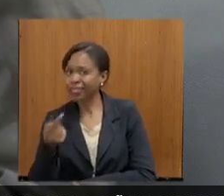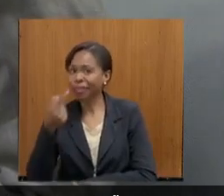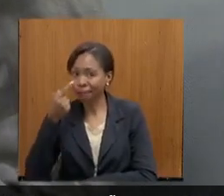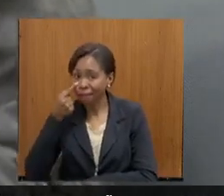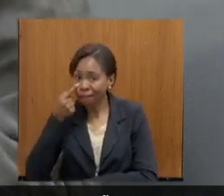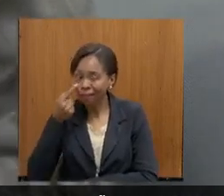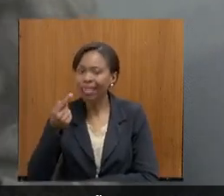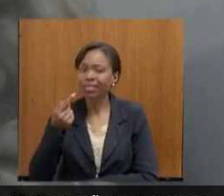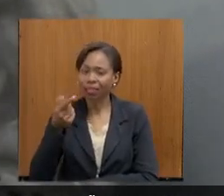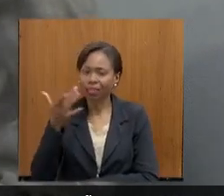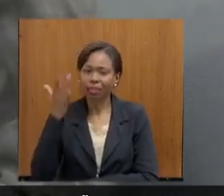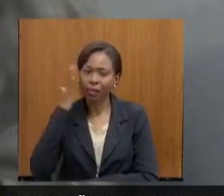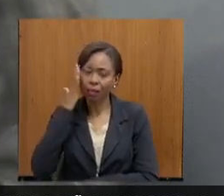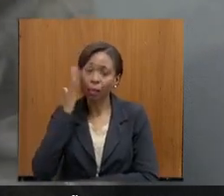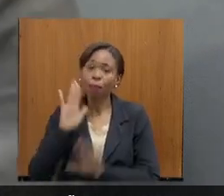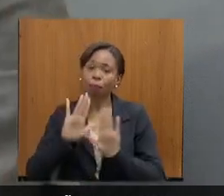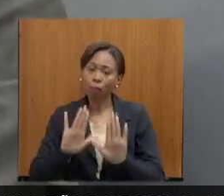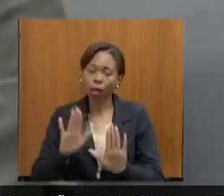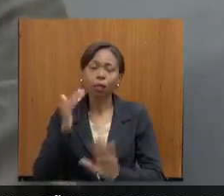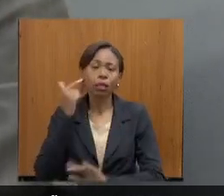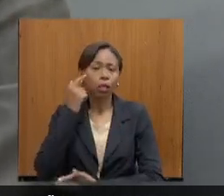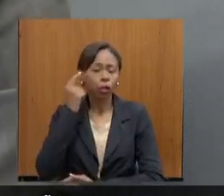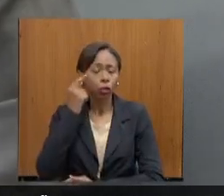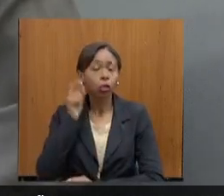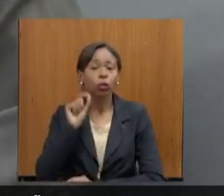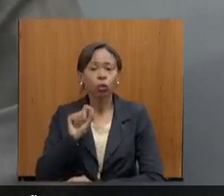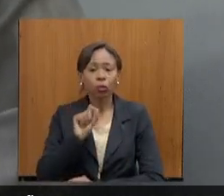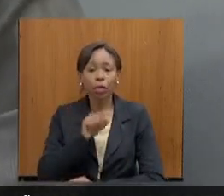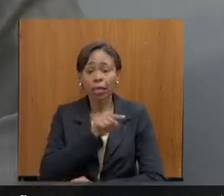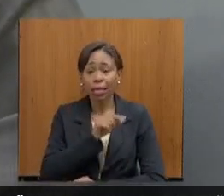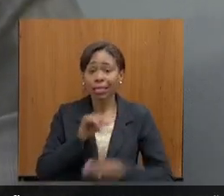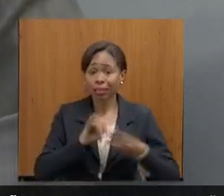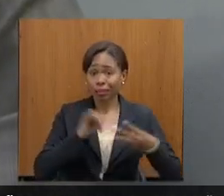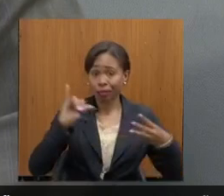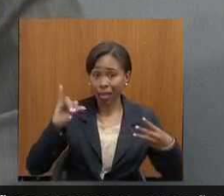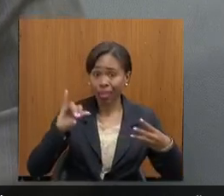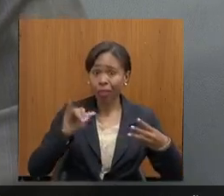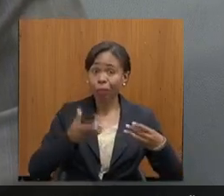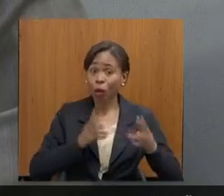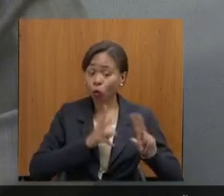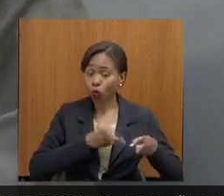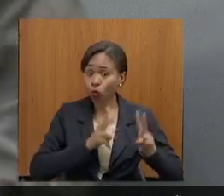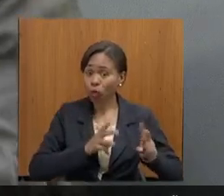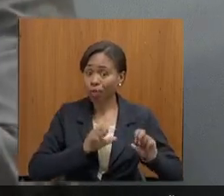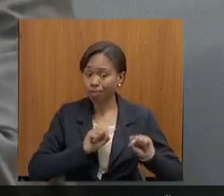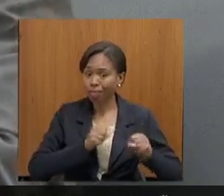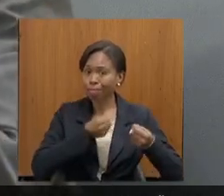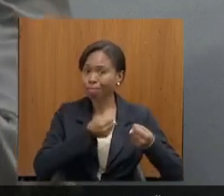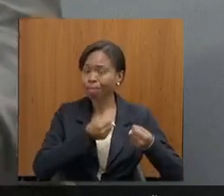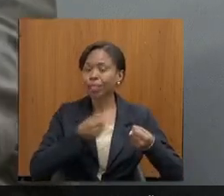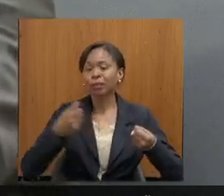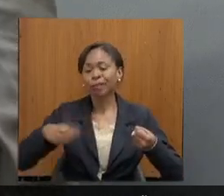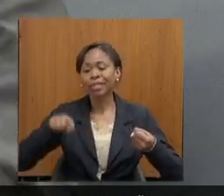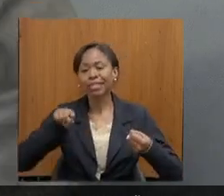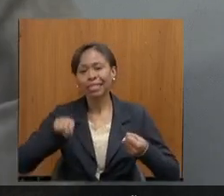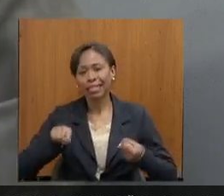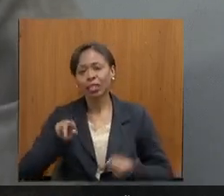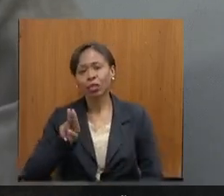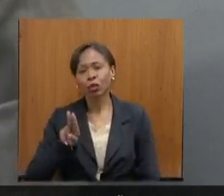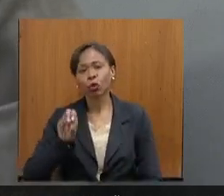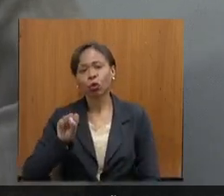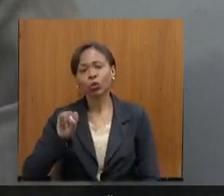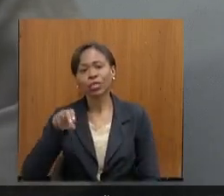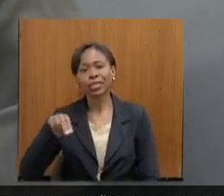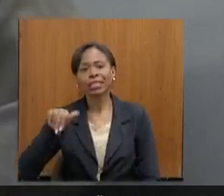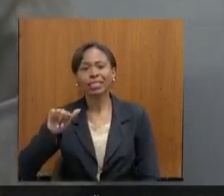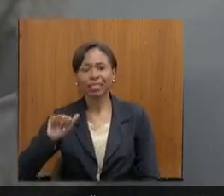convencido que a sustentabilidade da SELIC Depende de renovar essas usinas é muito importante é e o fato de nós termos conseguido